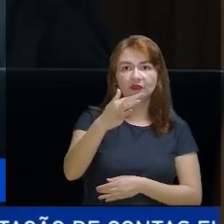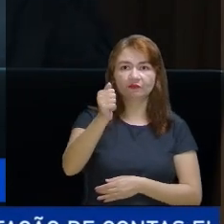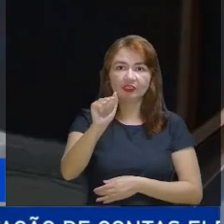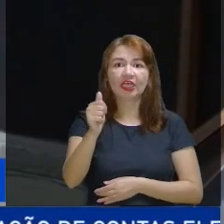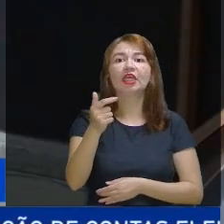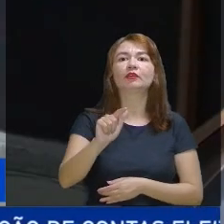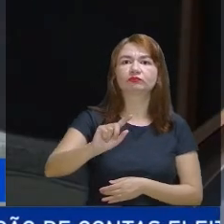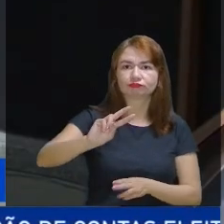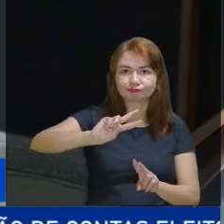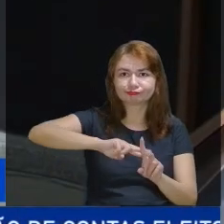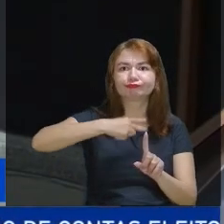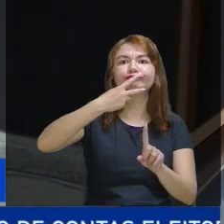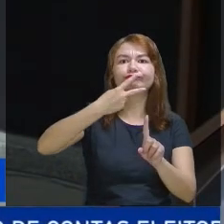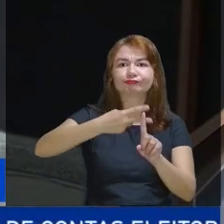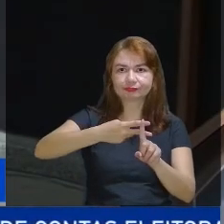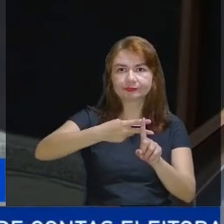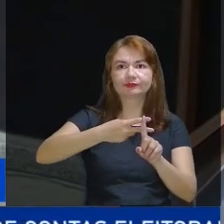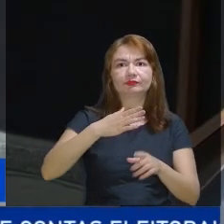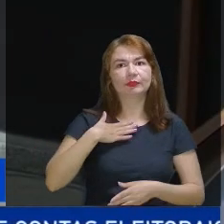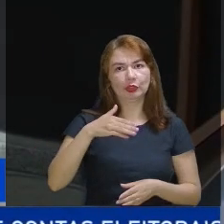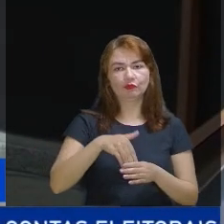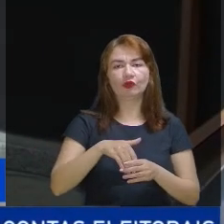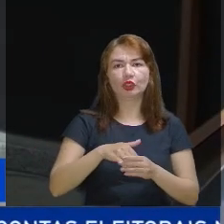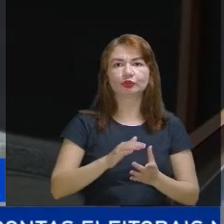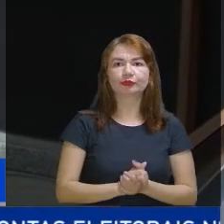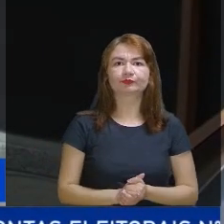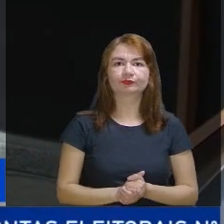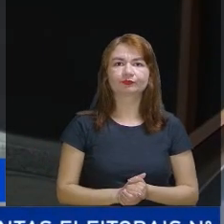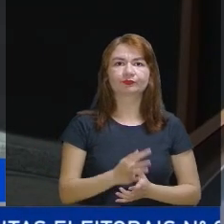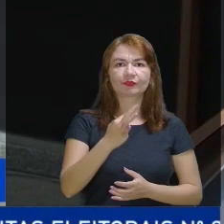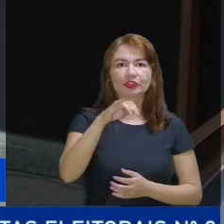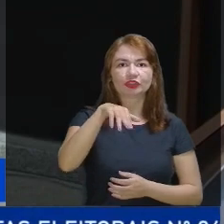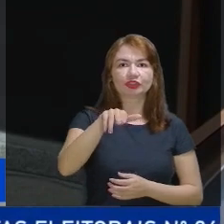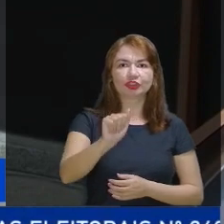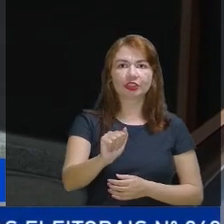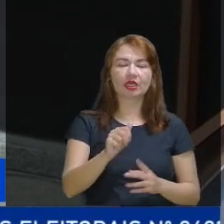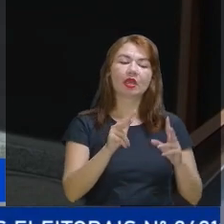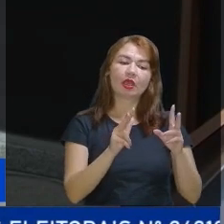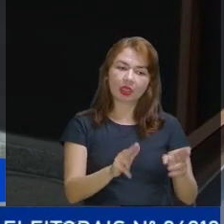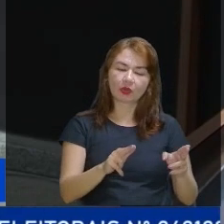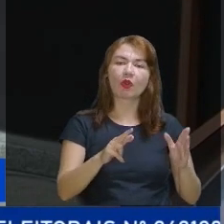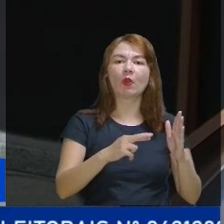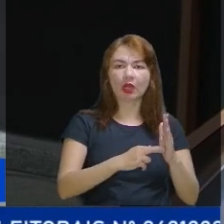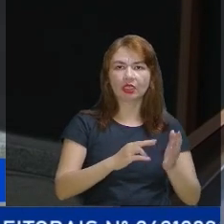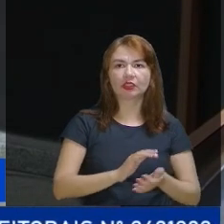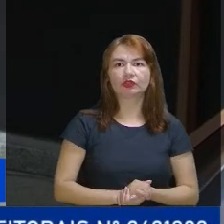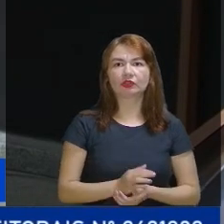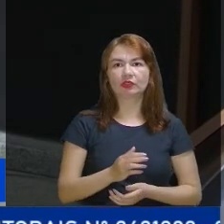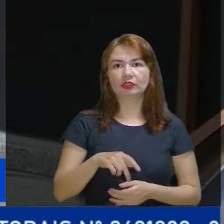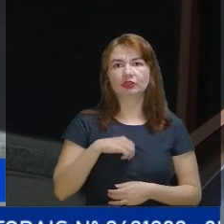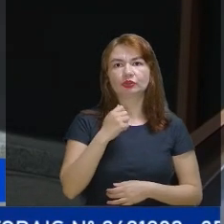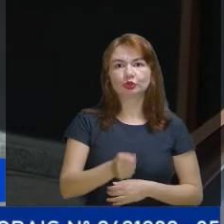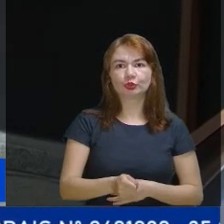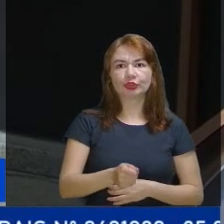presidente? Como vota a juíza Tina Souza? Com o relator, presidente. Juíza Paula Santos?